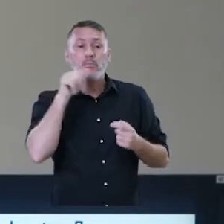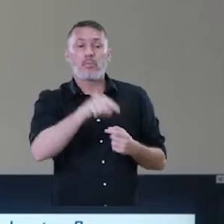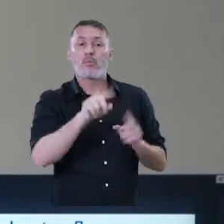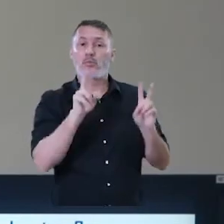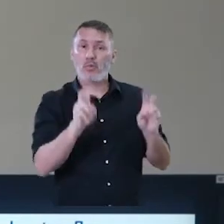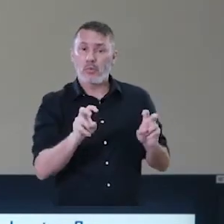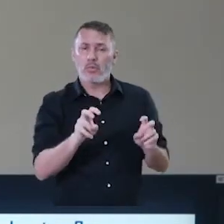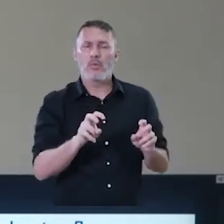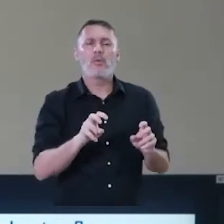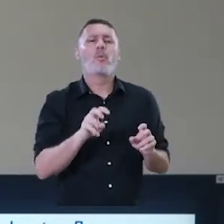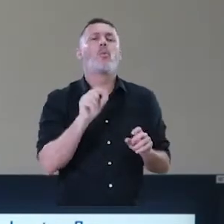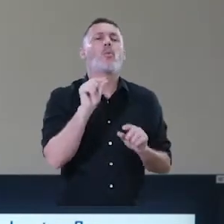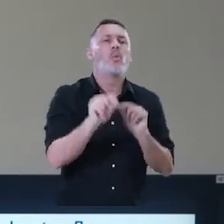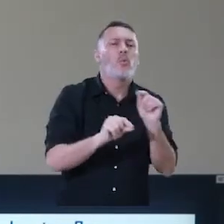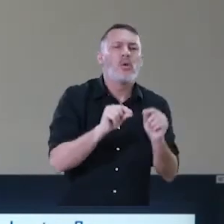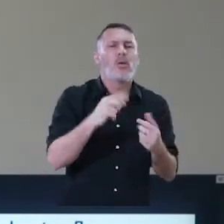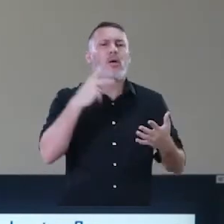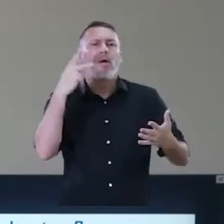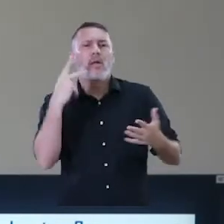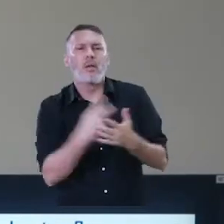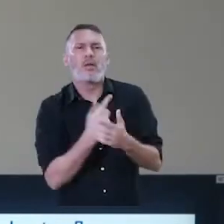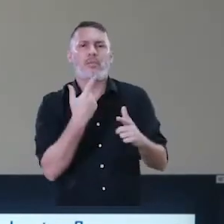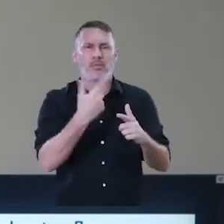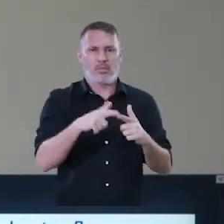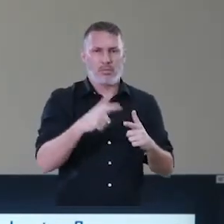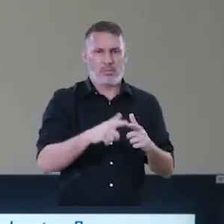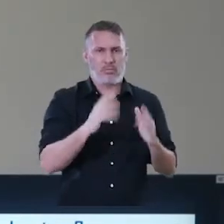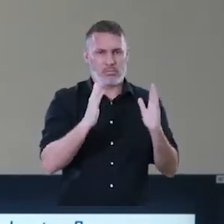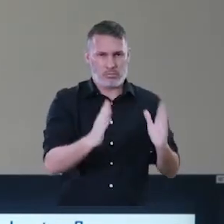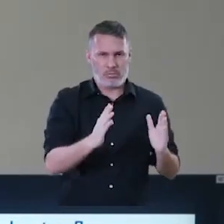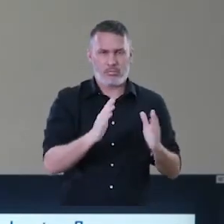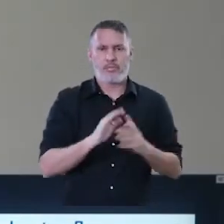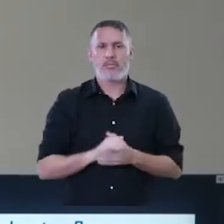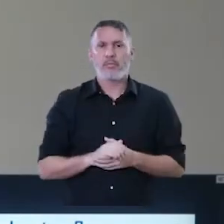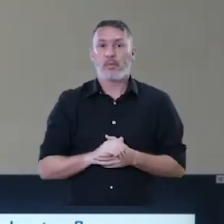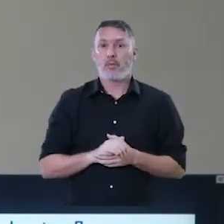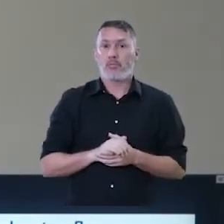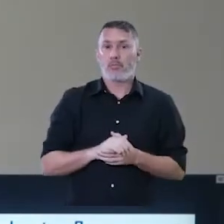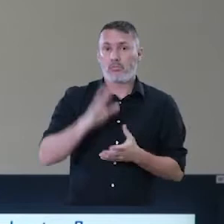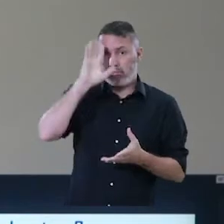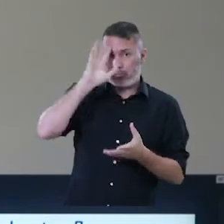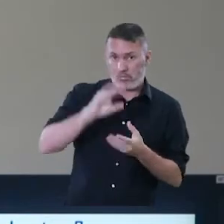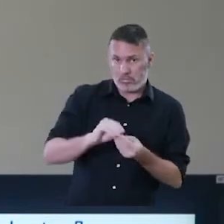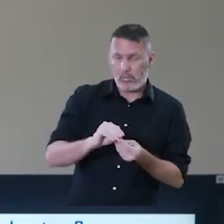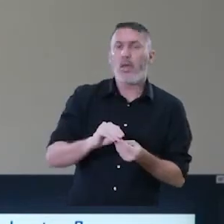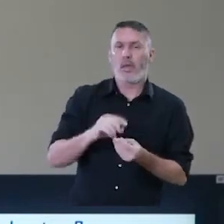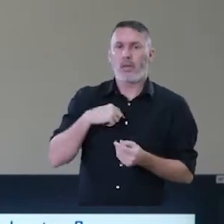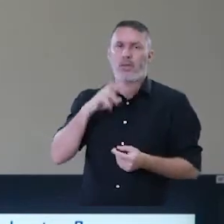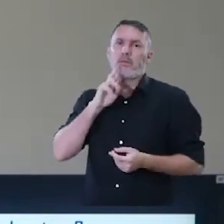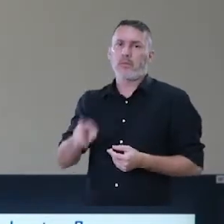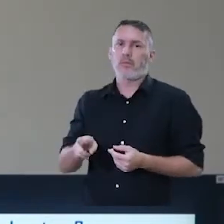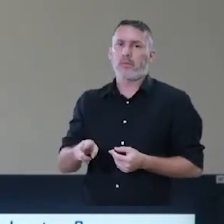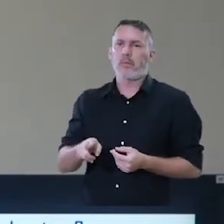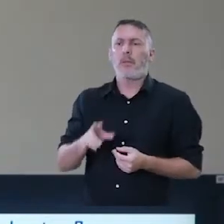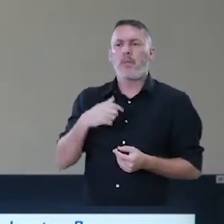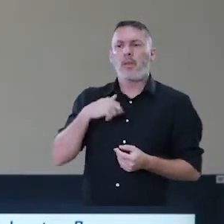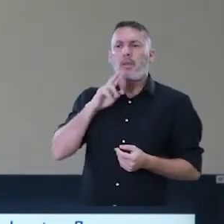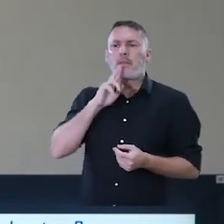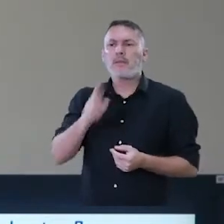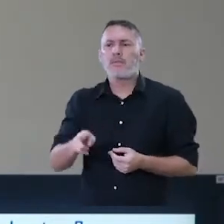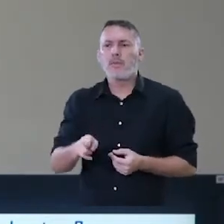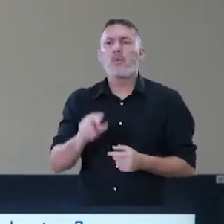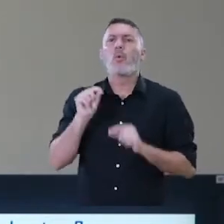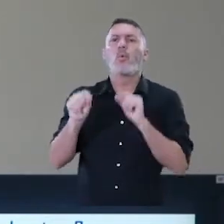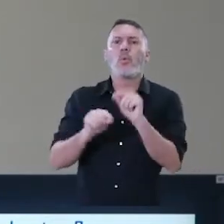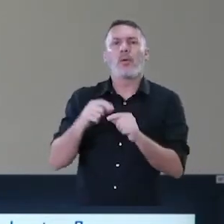isso? Ou quem ou o que causa a problemática. Pensando nisso aí, você vai dar uma resposta. E essa